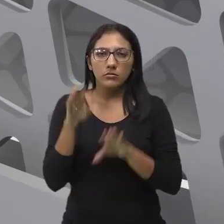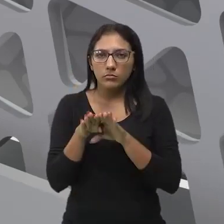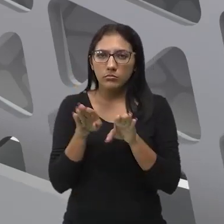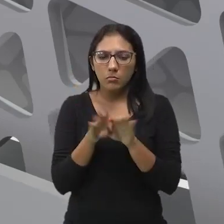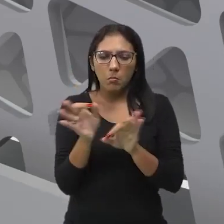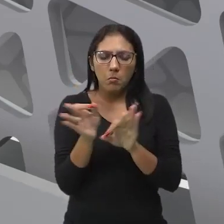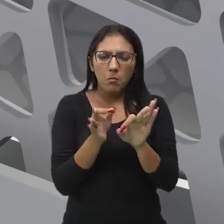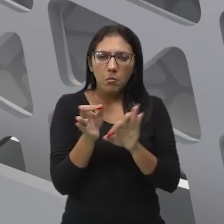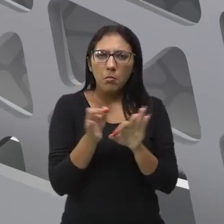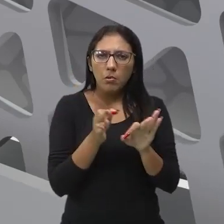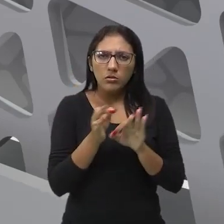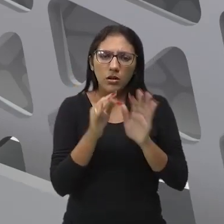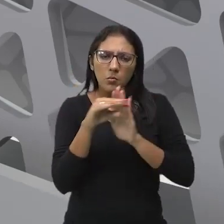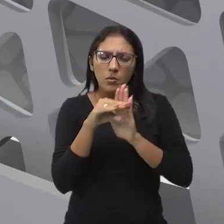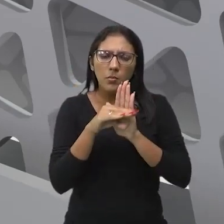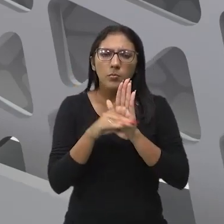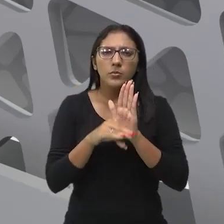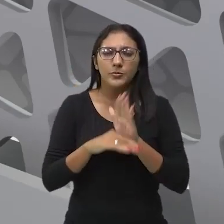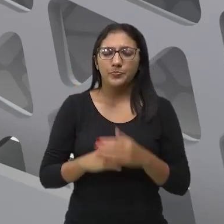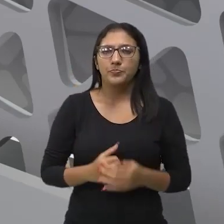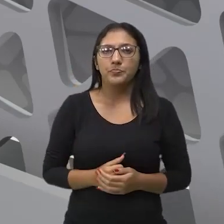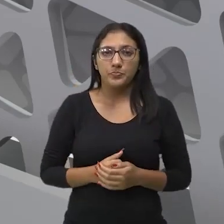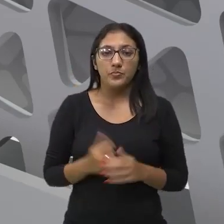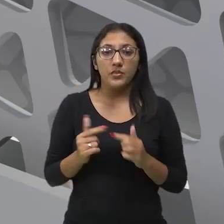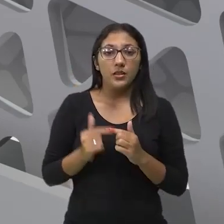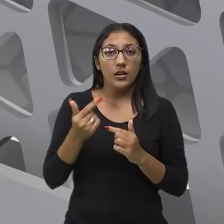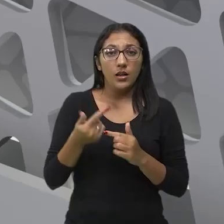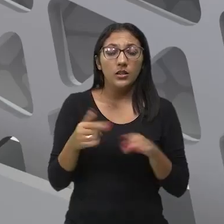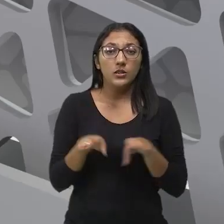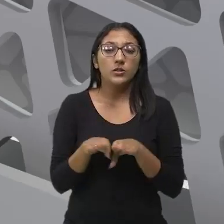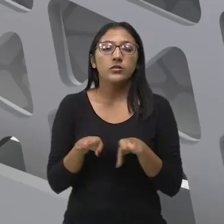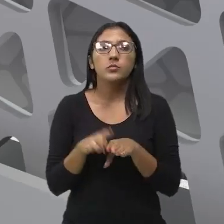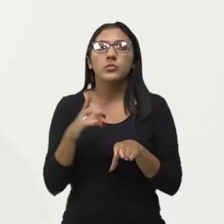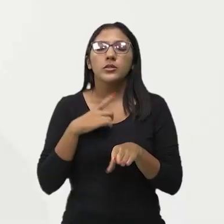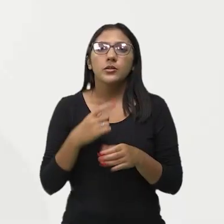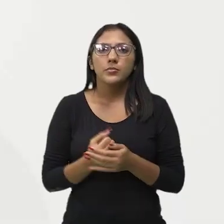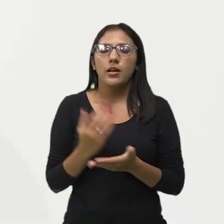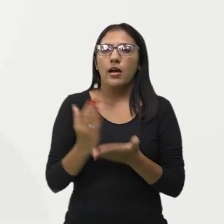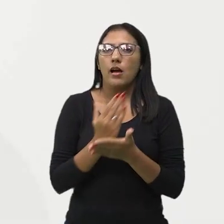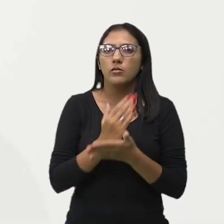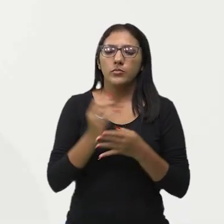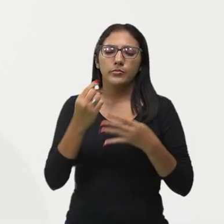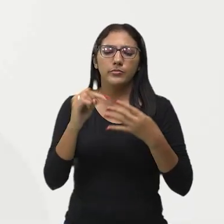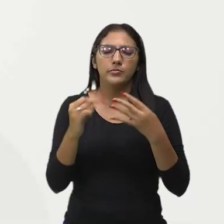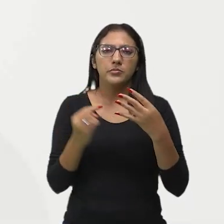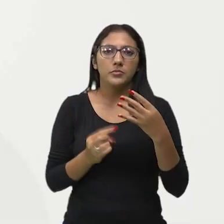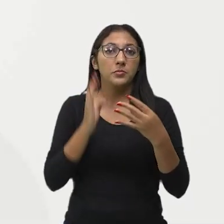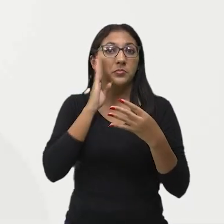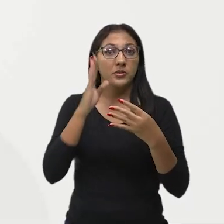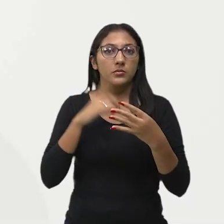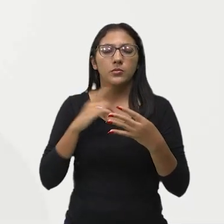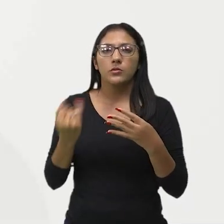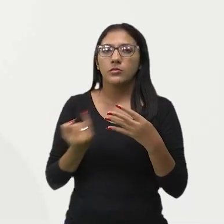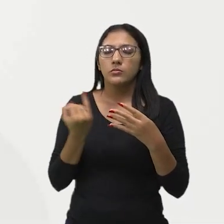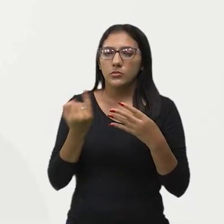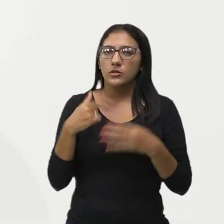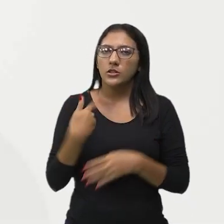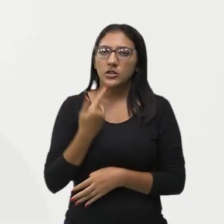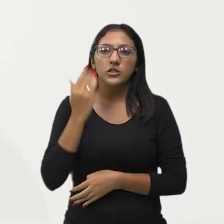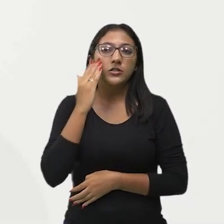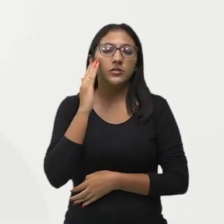elementos, que é muito importante nós sabermos, tá legal? Então, acompanhe comigo na cartela. Vejam então,